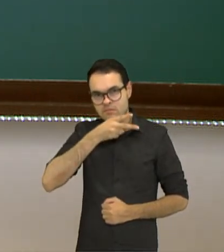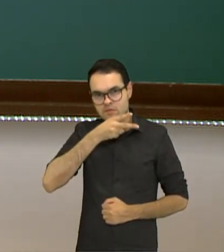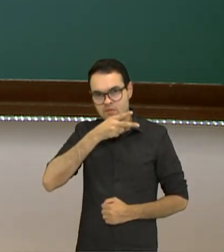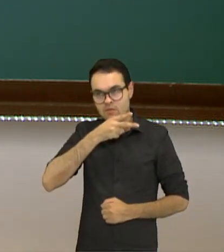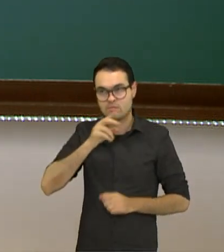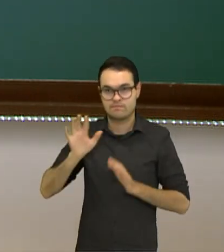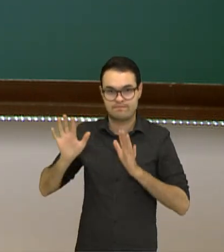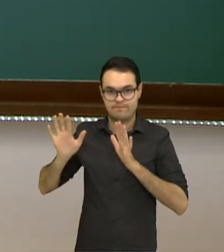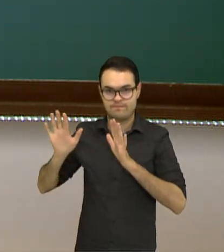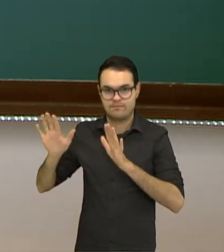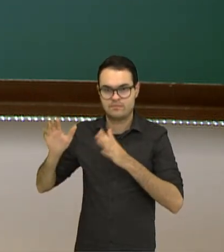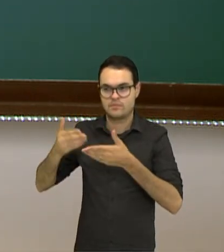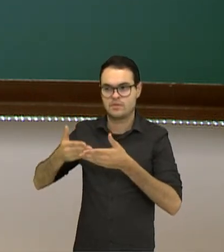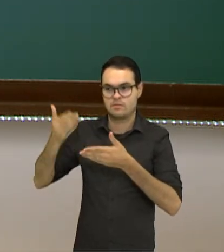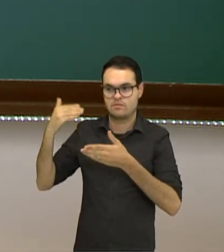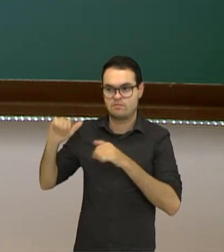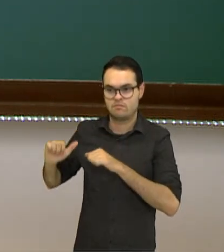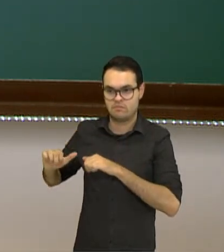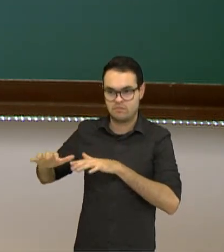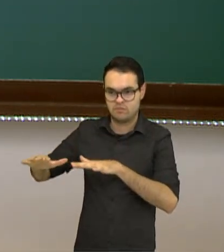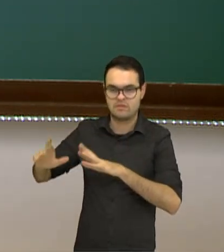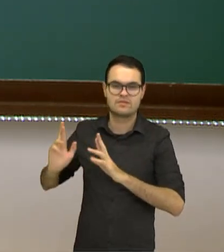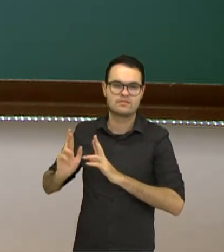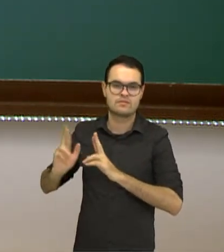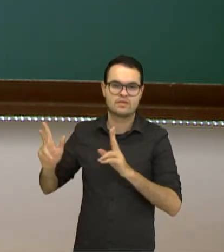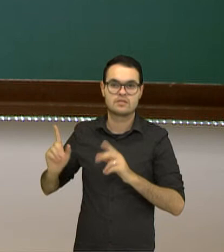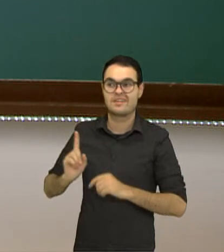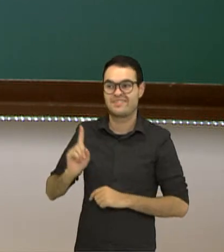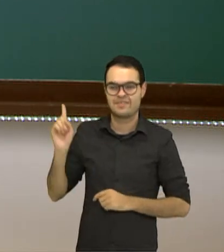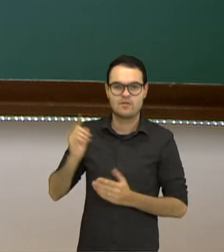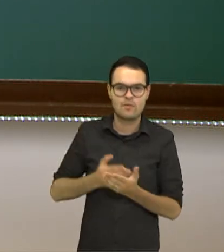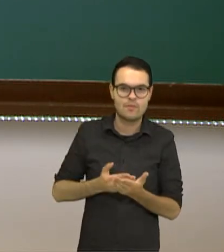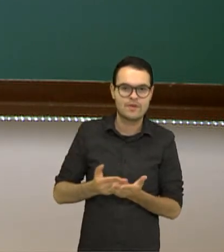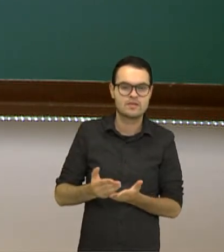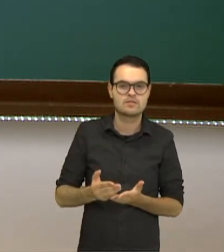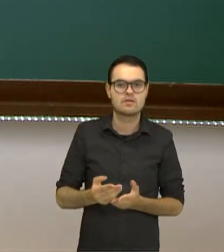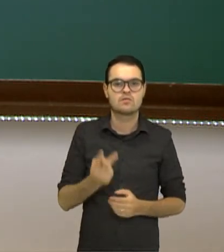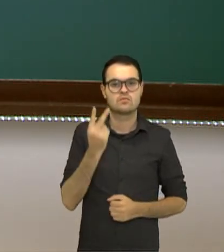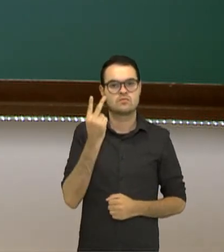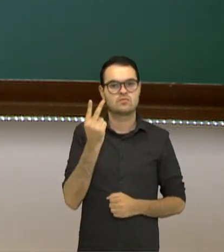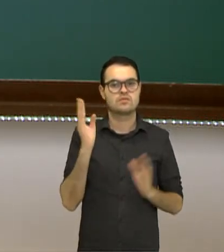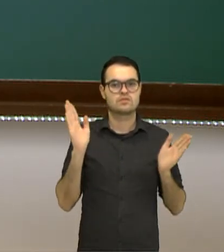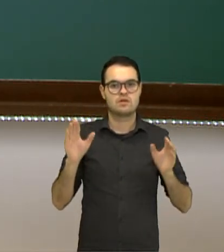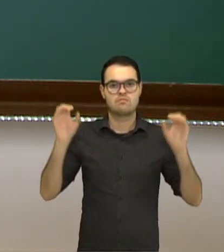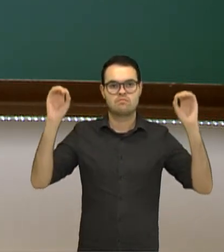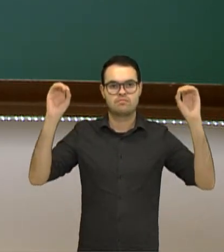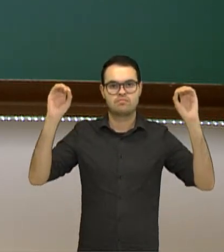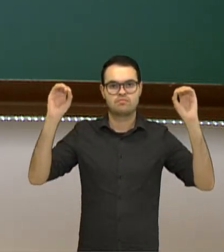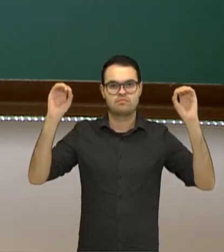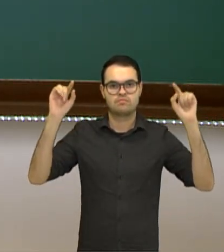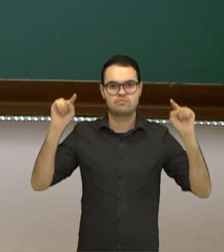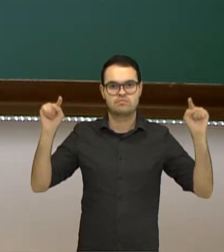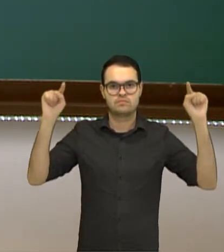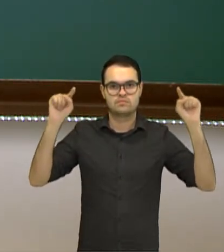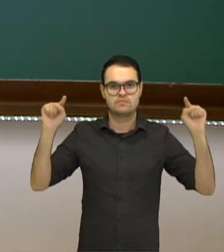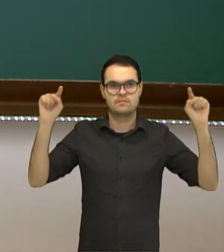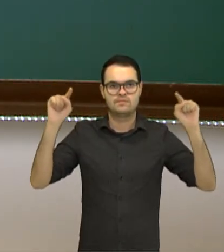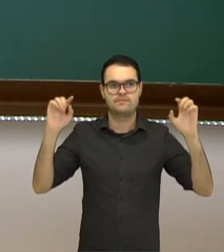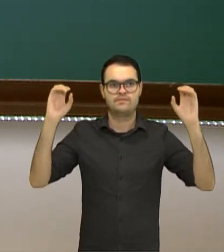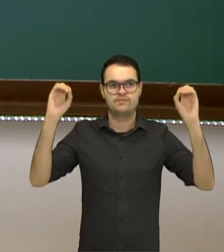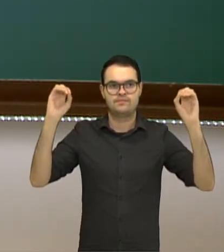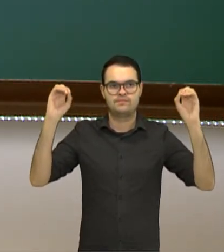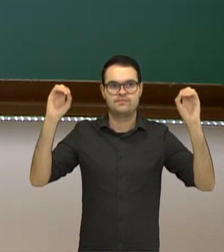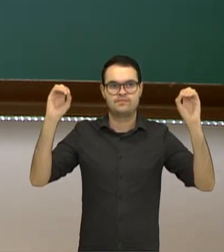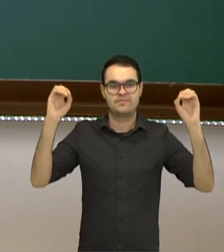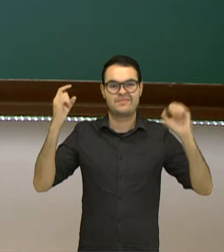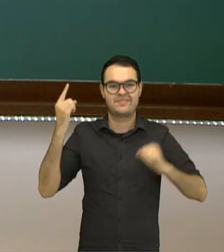da transmissão da Covid, a gente já inicia com duas bolinhas, certo? Então aqui, a gente já